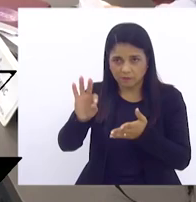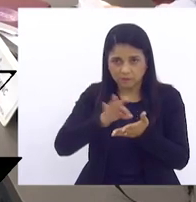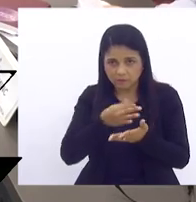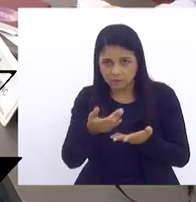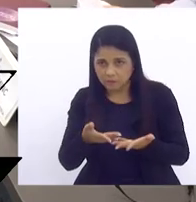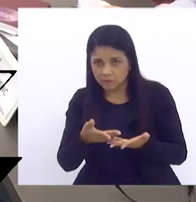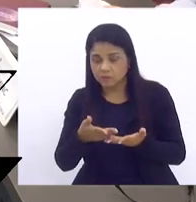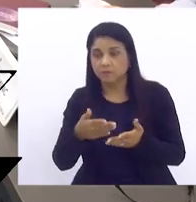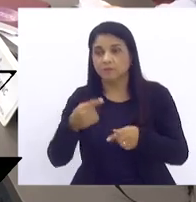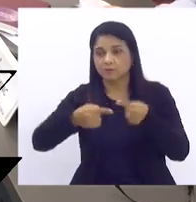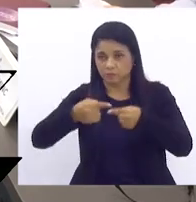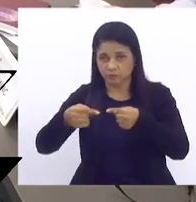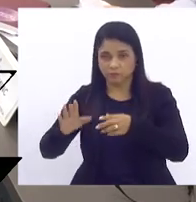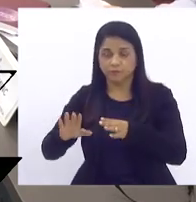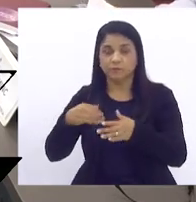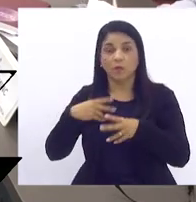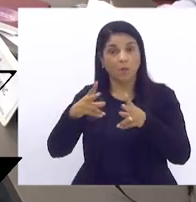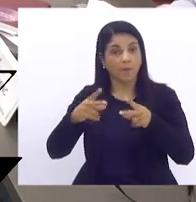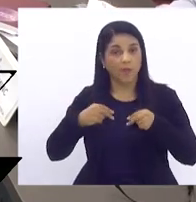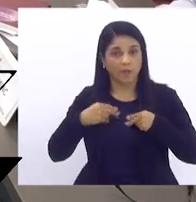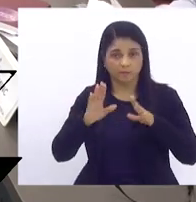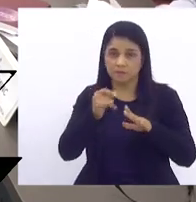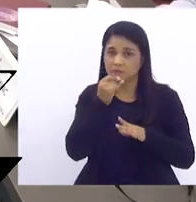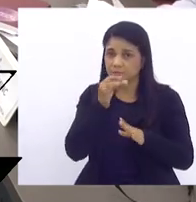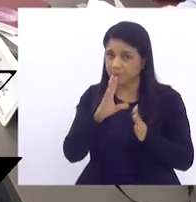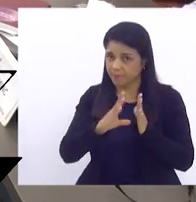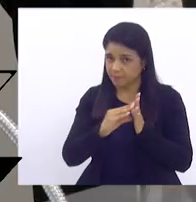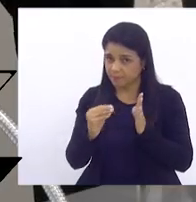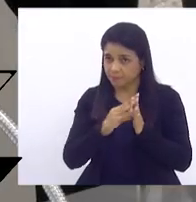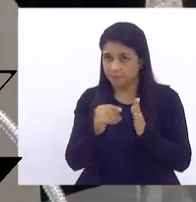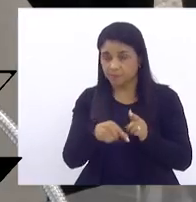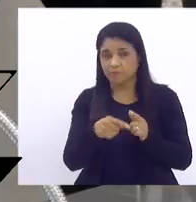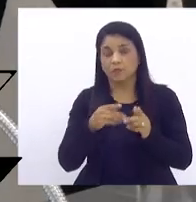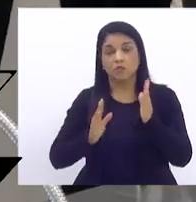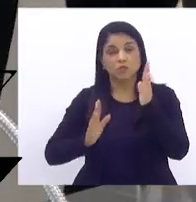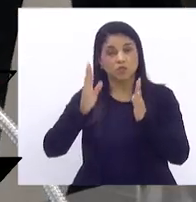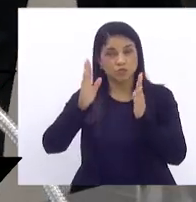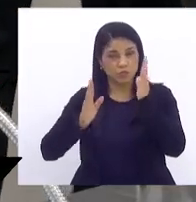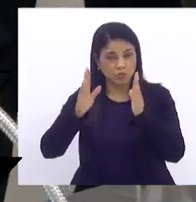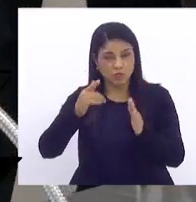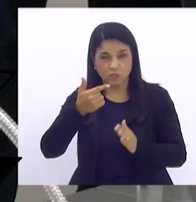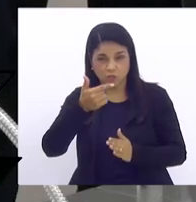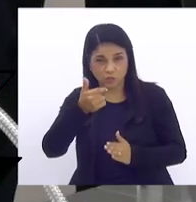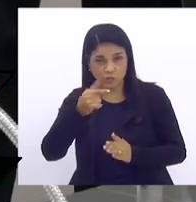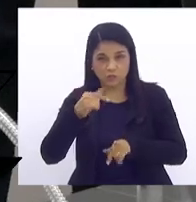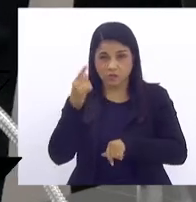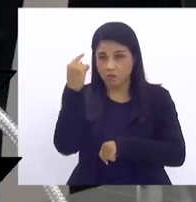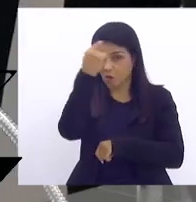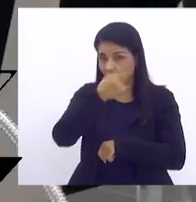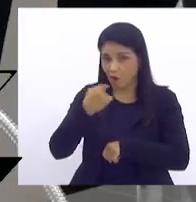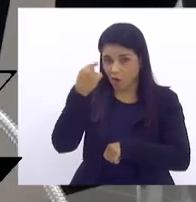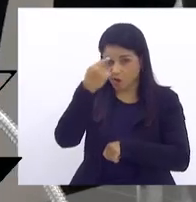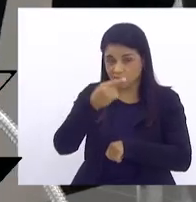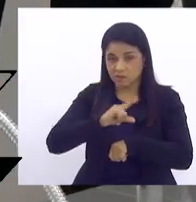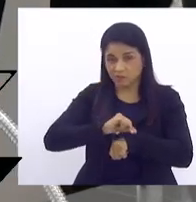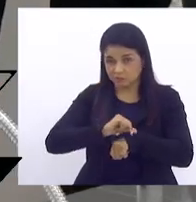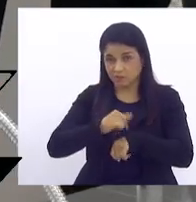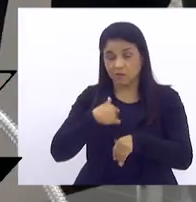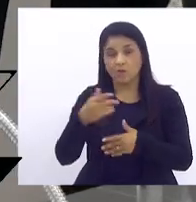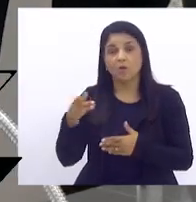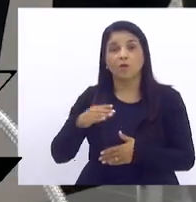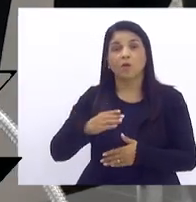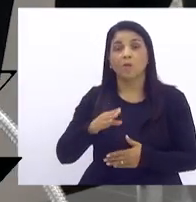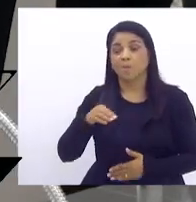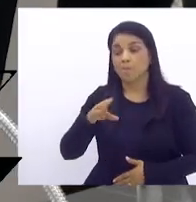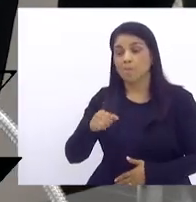Só para, de fato, é uma questão de mérito. Exemplo, esse prazo de 12 horas, o que eu vi no Morro das Oficinas, por exemplo, nem em 12